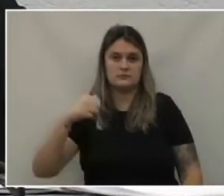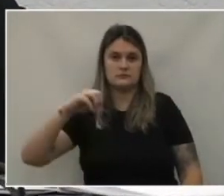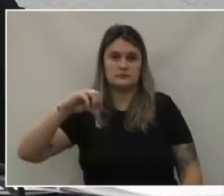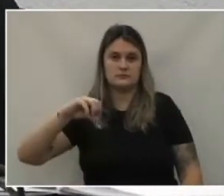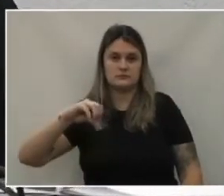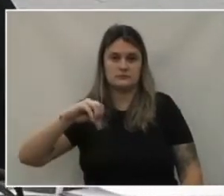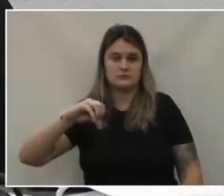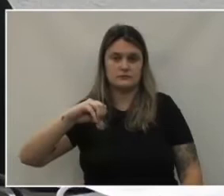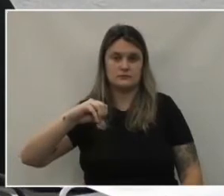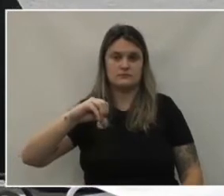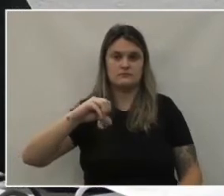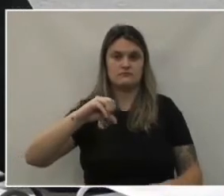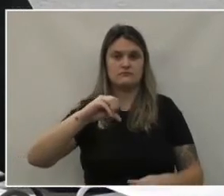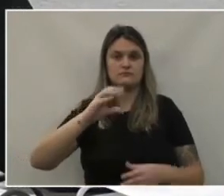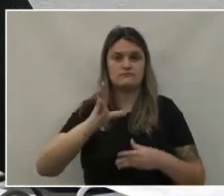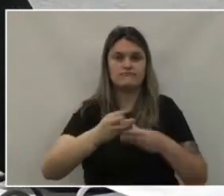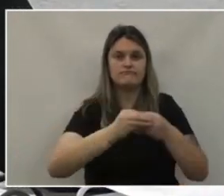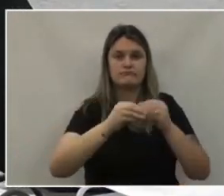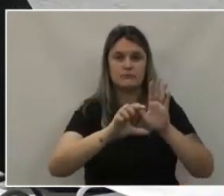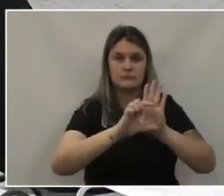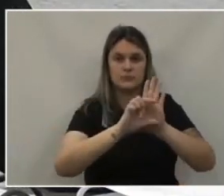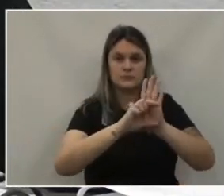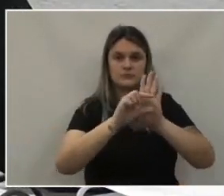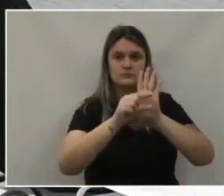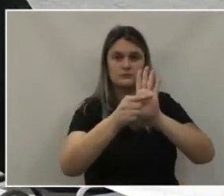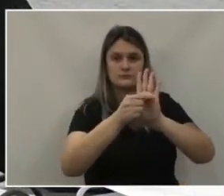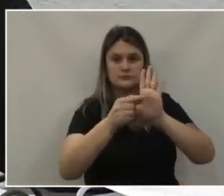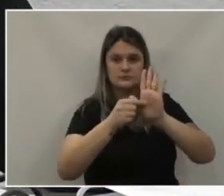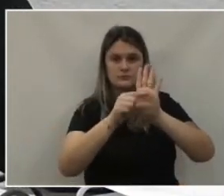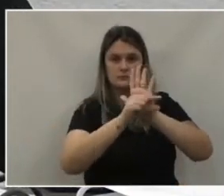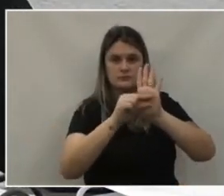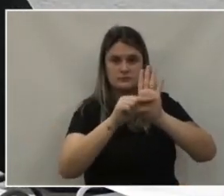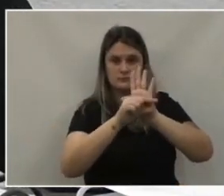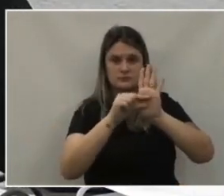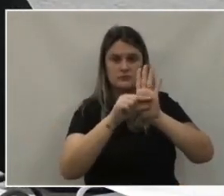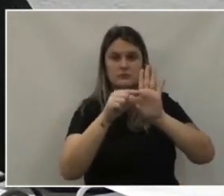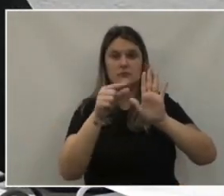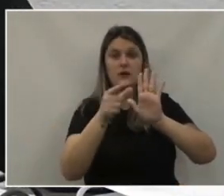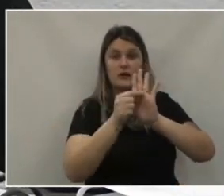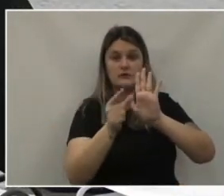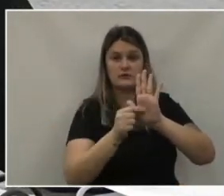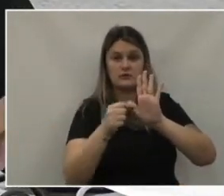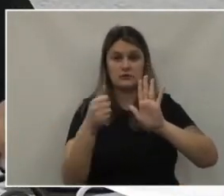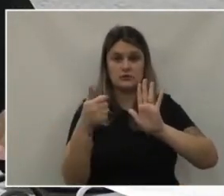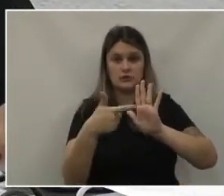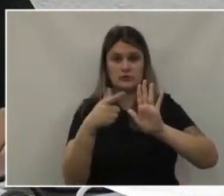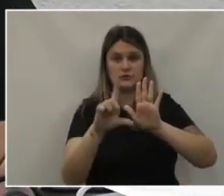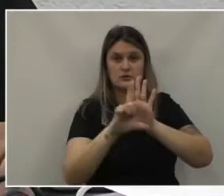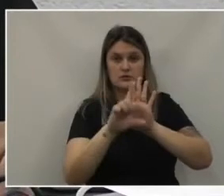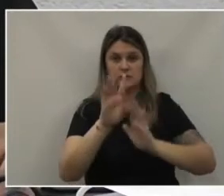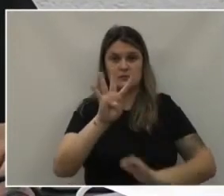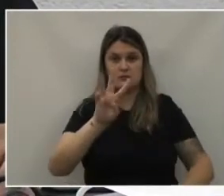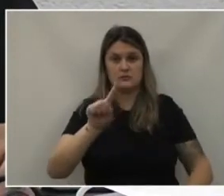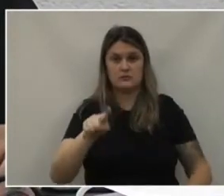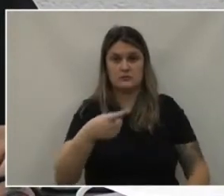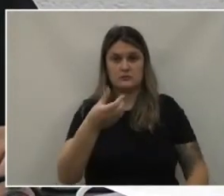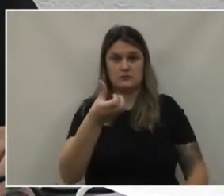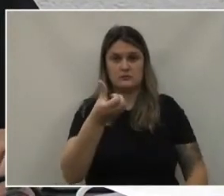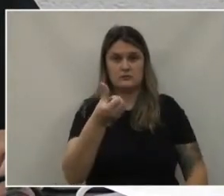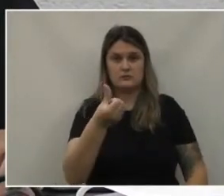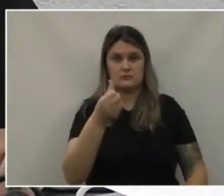37/2019. Acrescenta parágrafos, incisos e alínea ao artigo 12 da Lei número